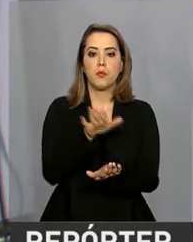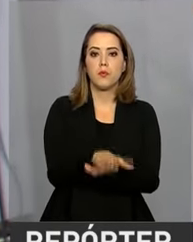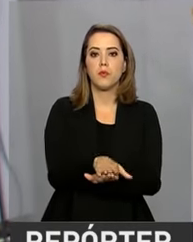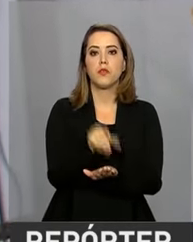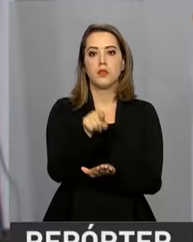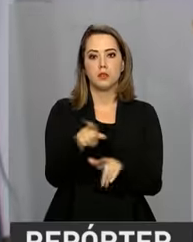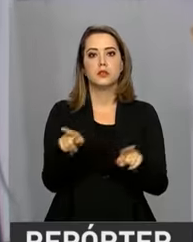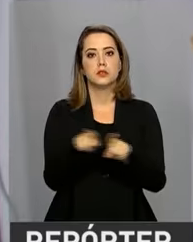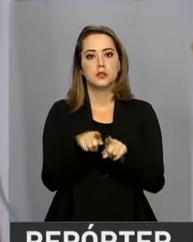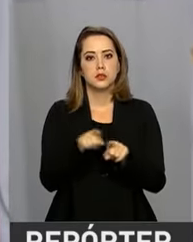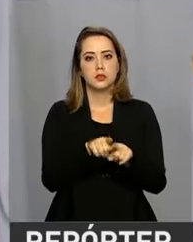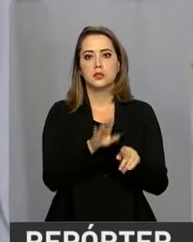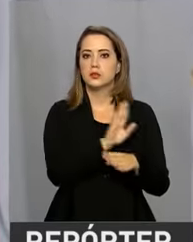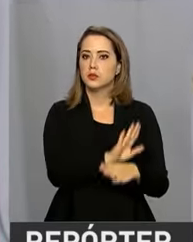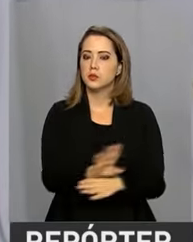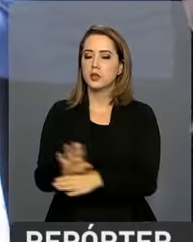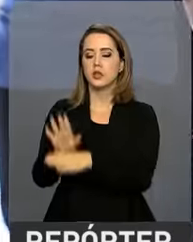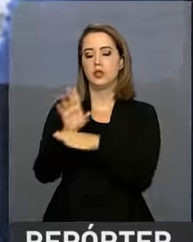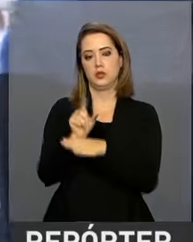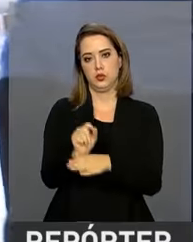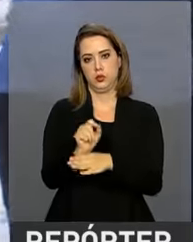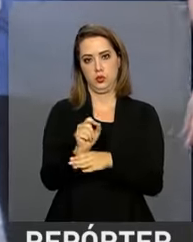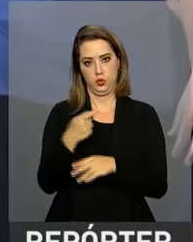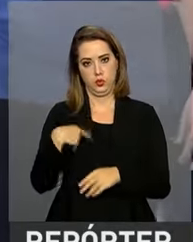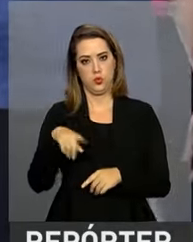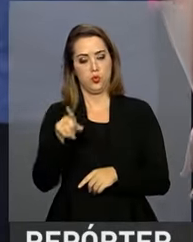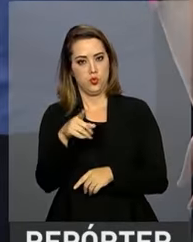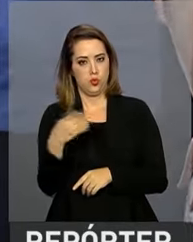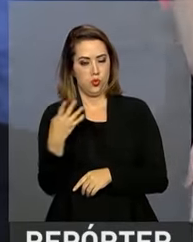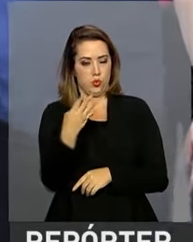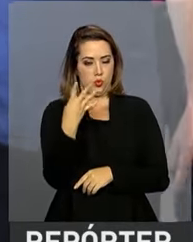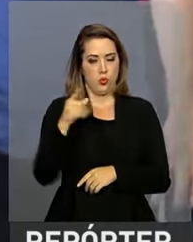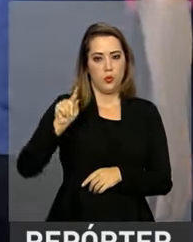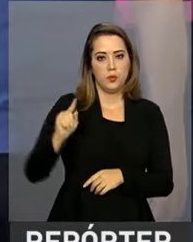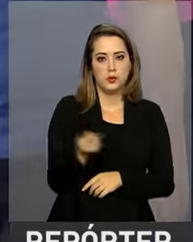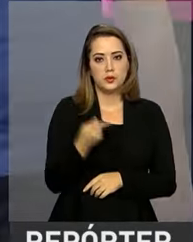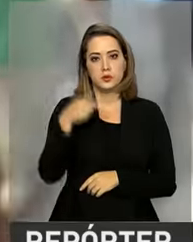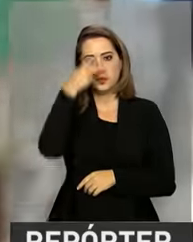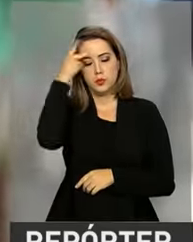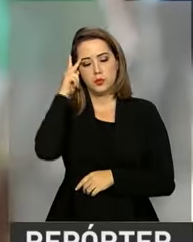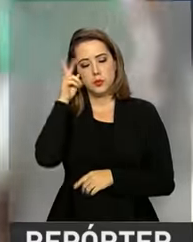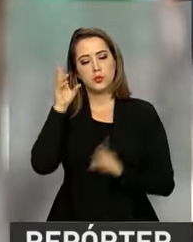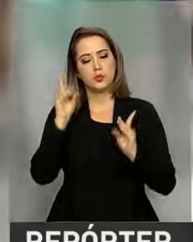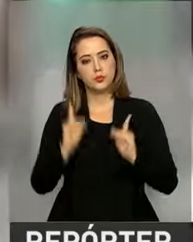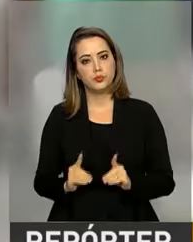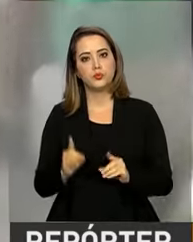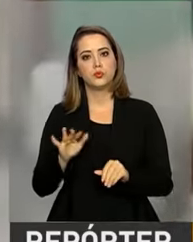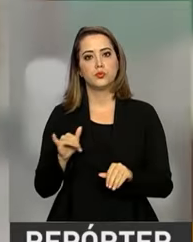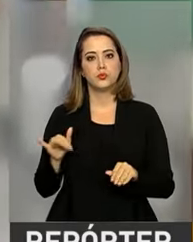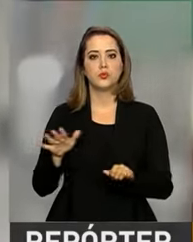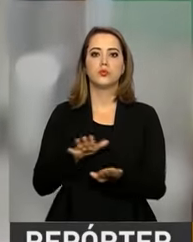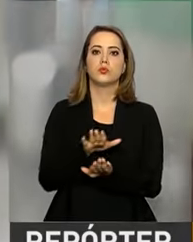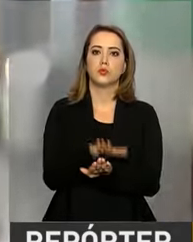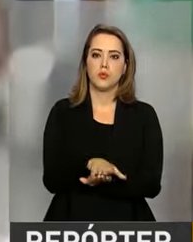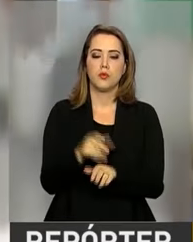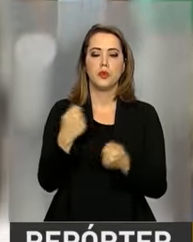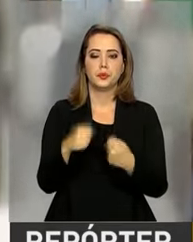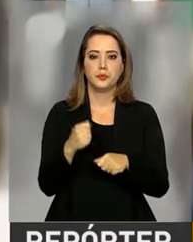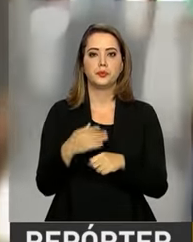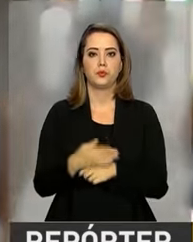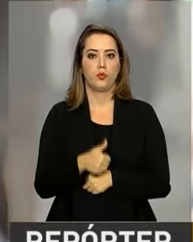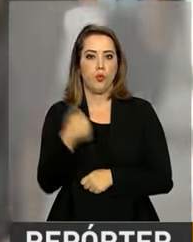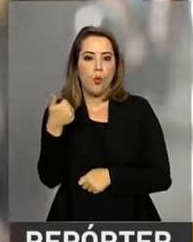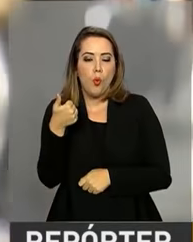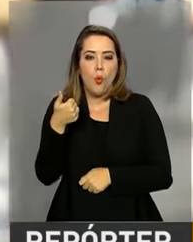menos 4 mil atletas paralímpicos vão transitar pelos aeroportos. Mais de 1 milhão de pessoas devem circular